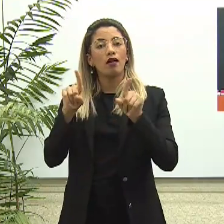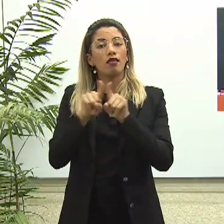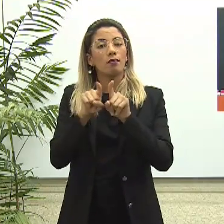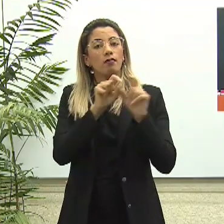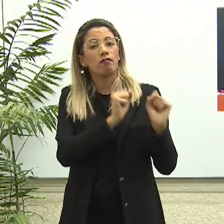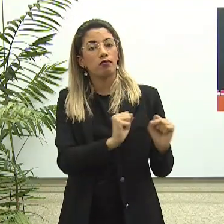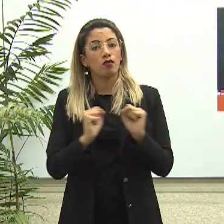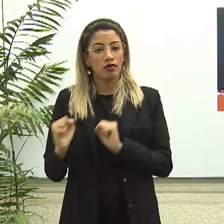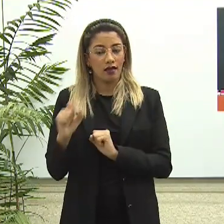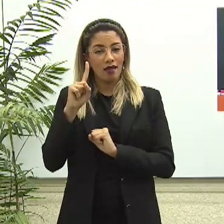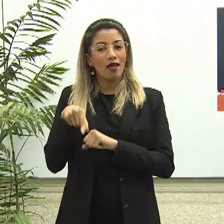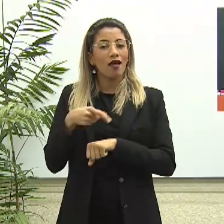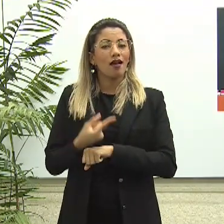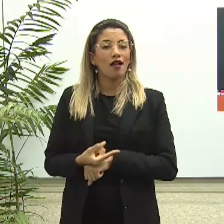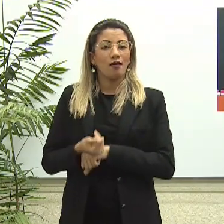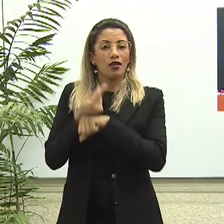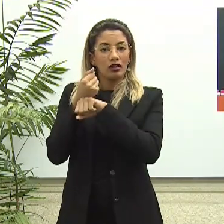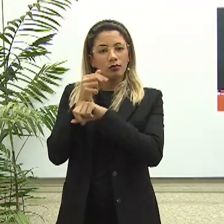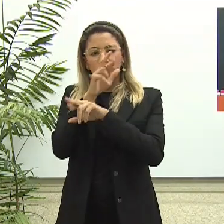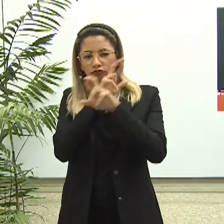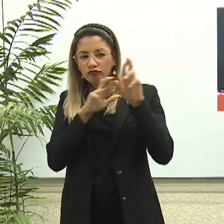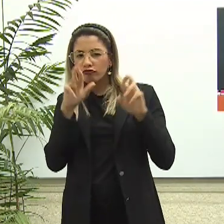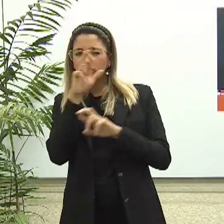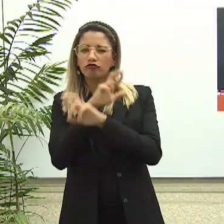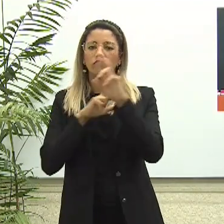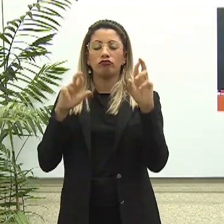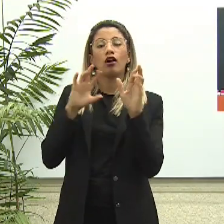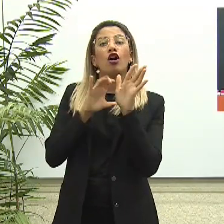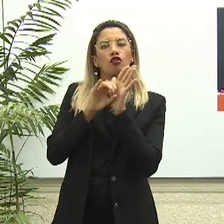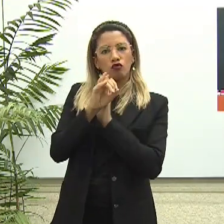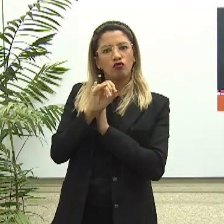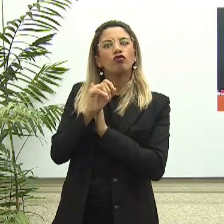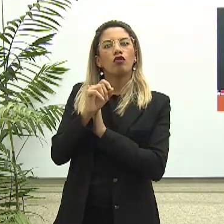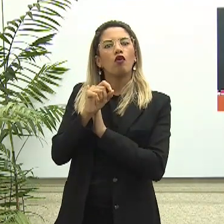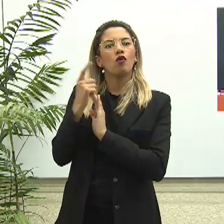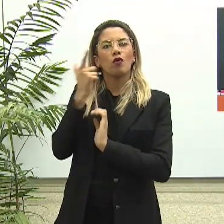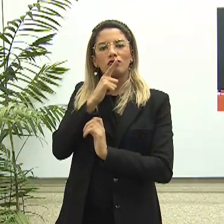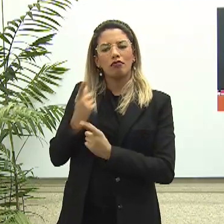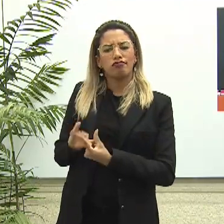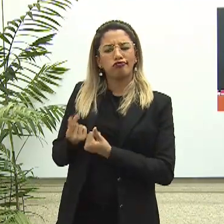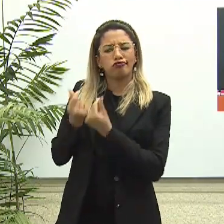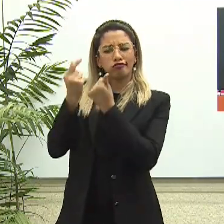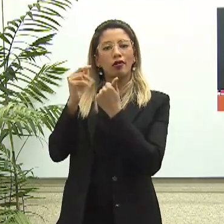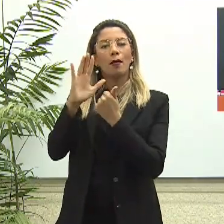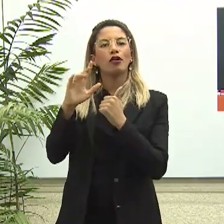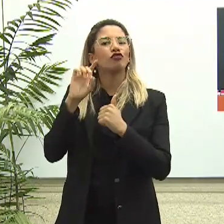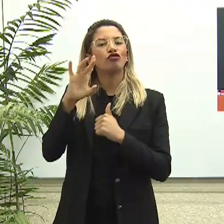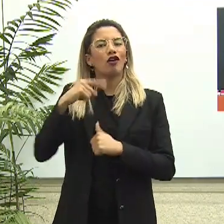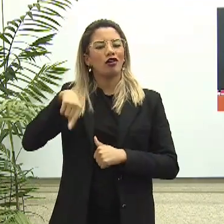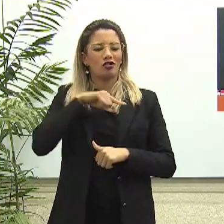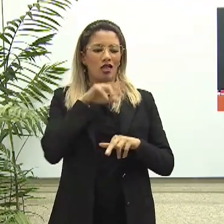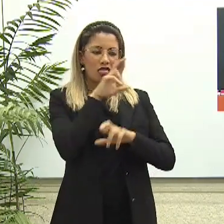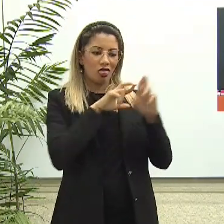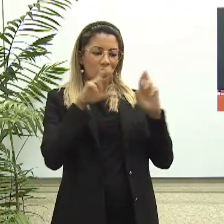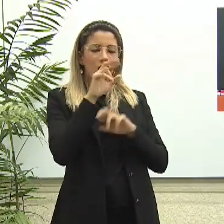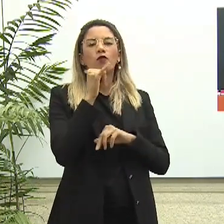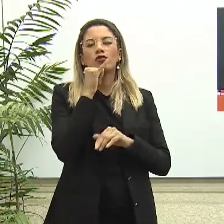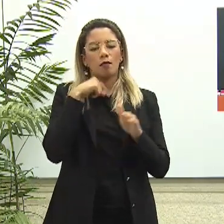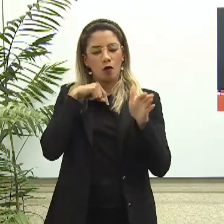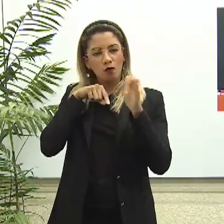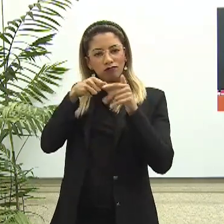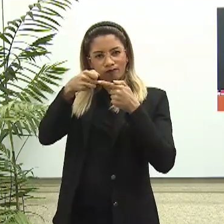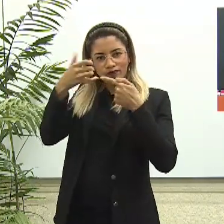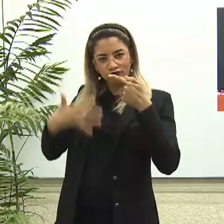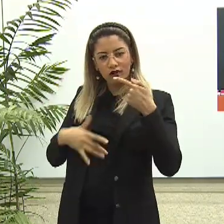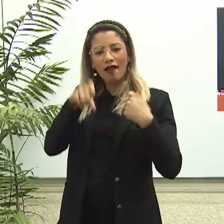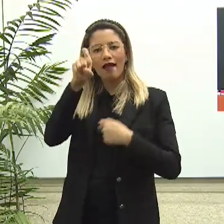de Capitalismo de vigilância né a Google fica rica nos vigiando né então se eu entro na Google para colocar ex vídeo por exemplo ela